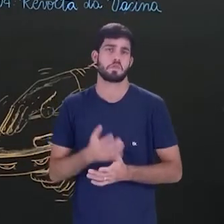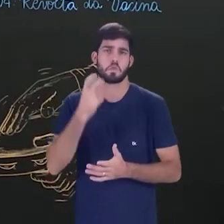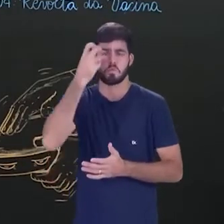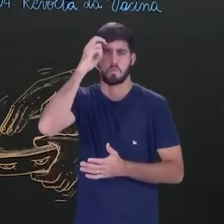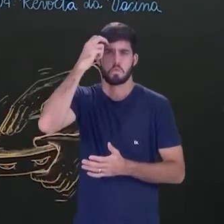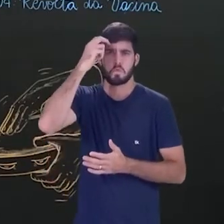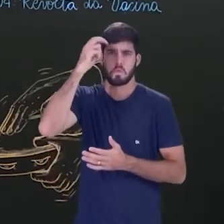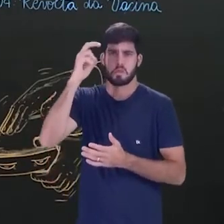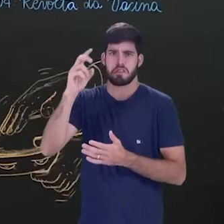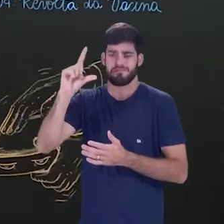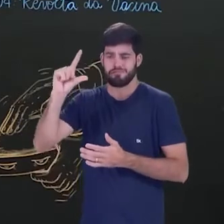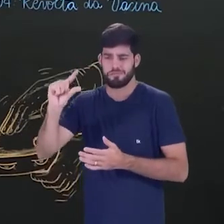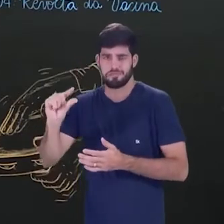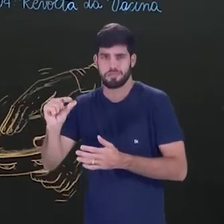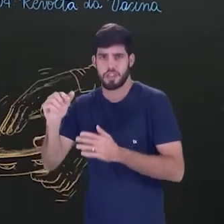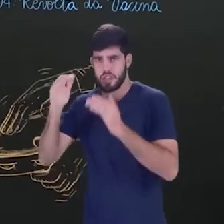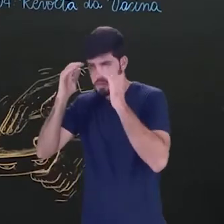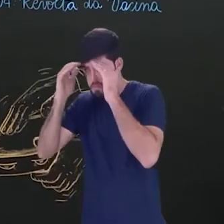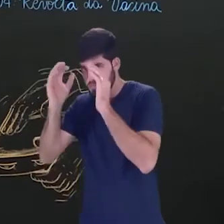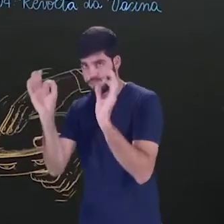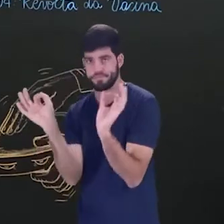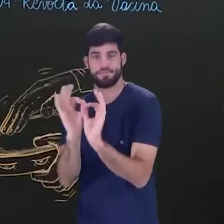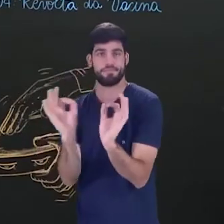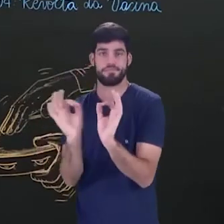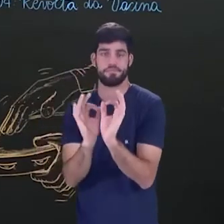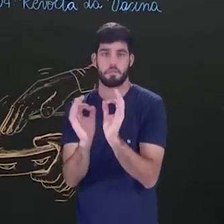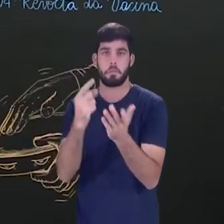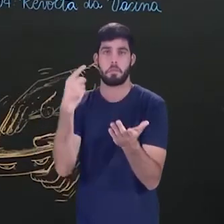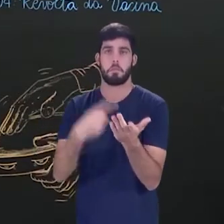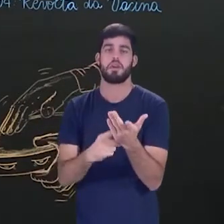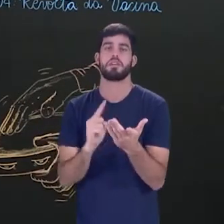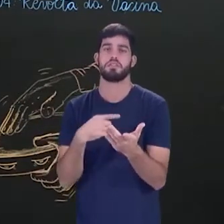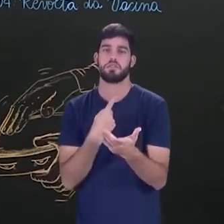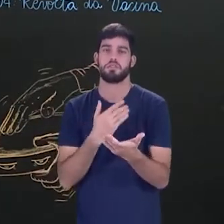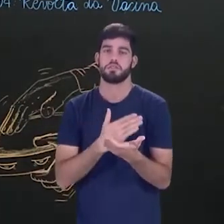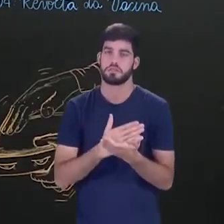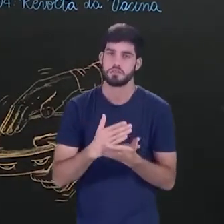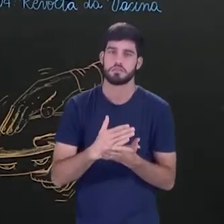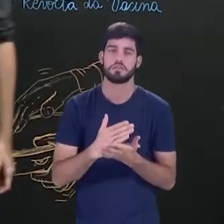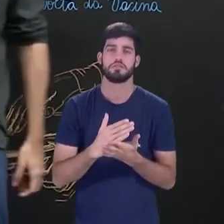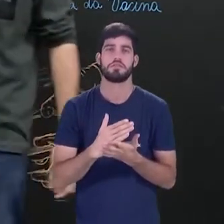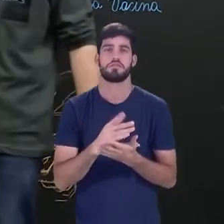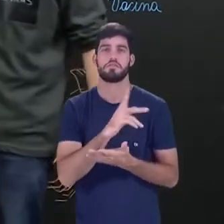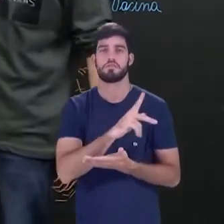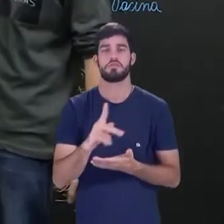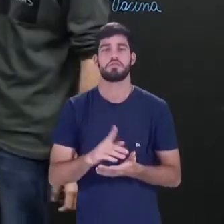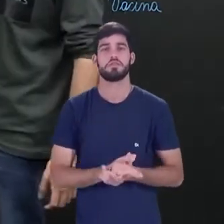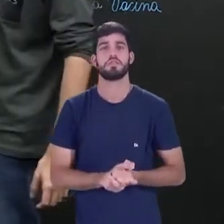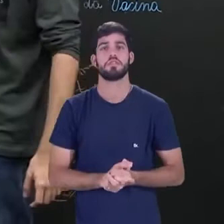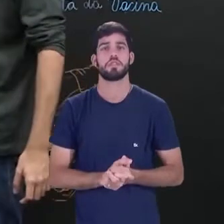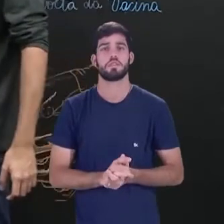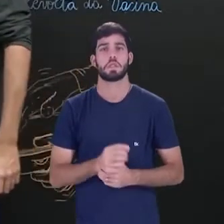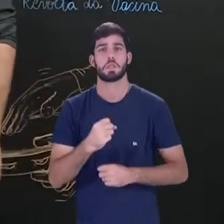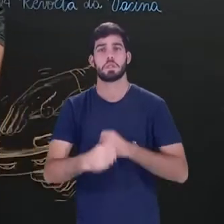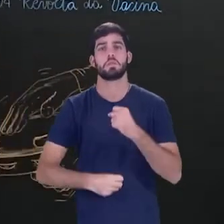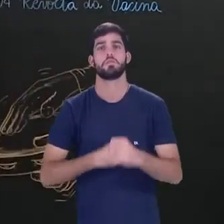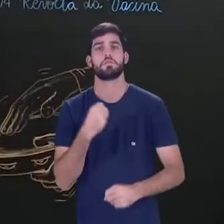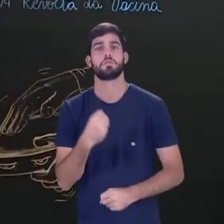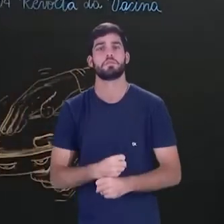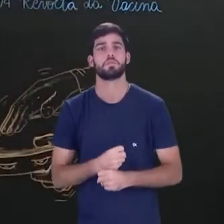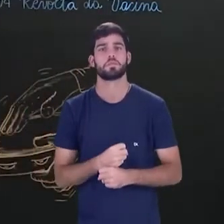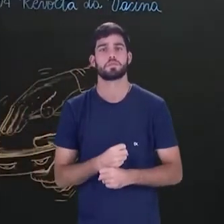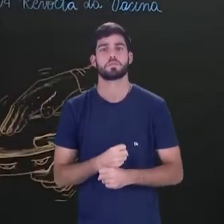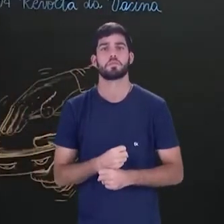necessariamente respeitadas. Isso foi uma marca do início da nossa república. Anos mais tarde, um outro